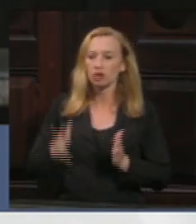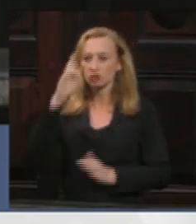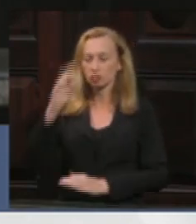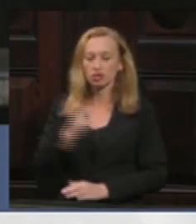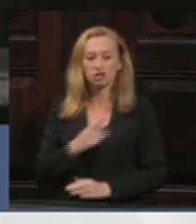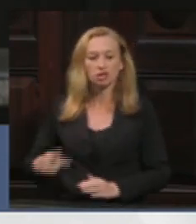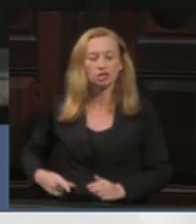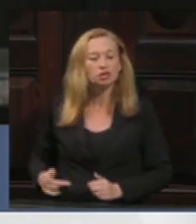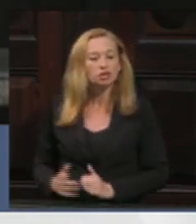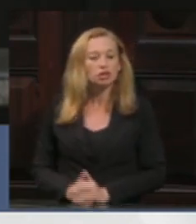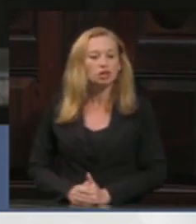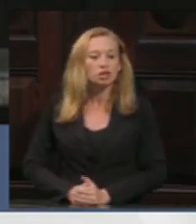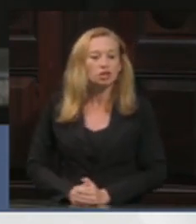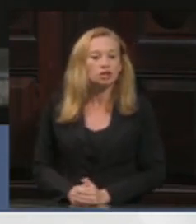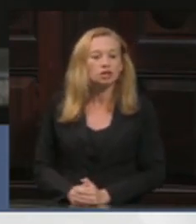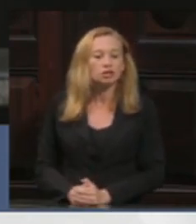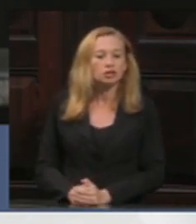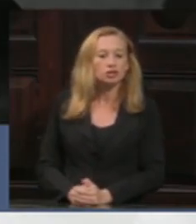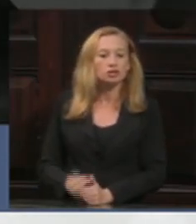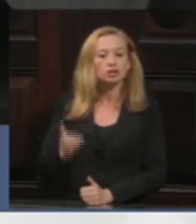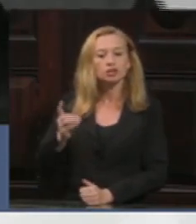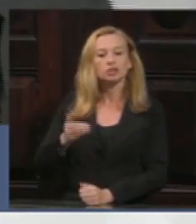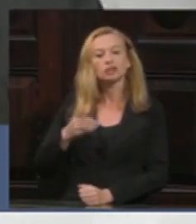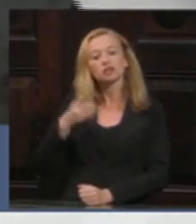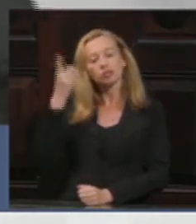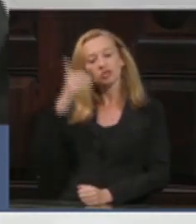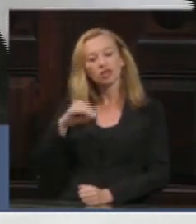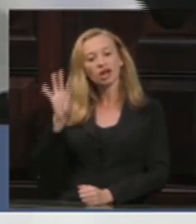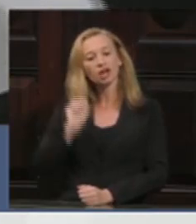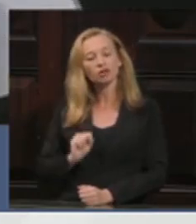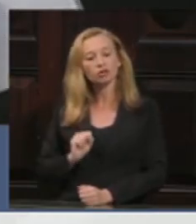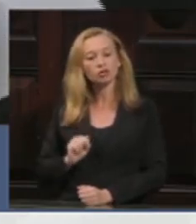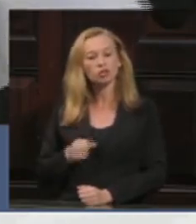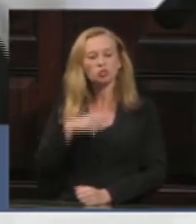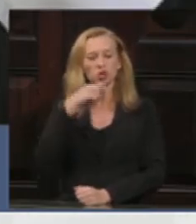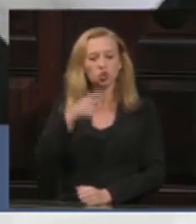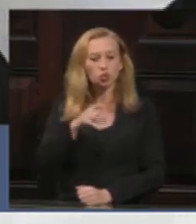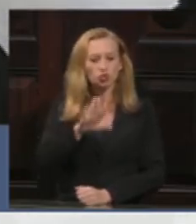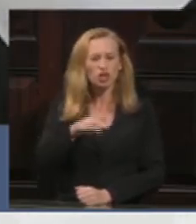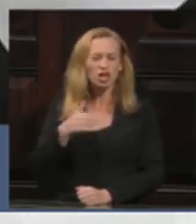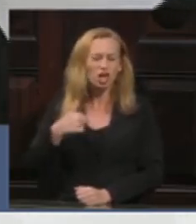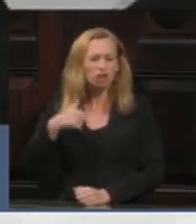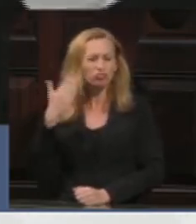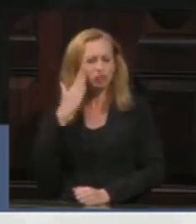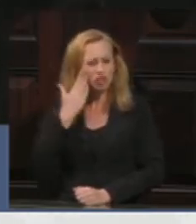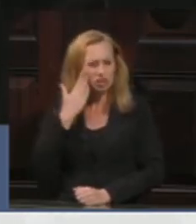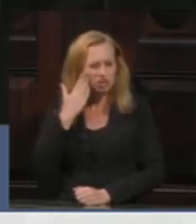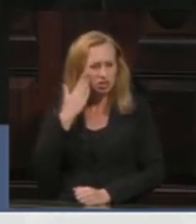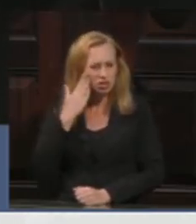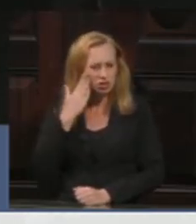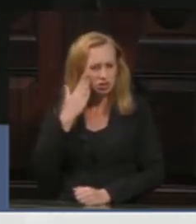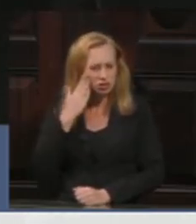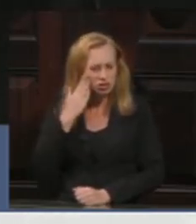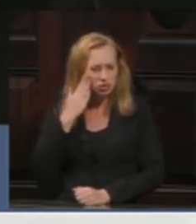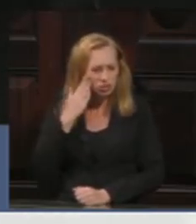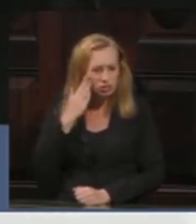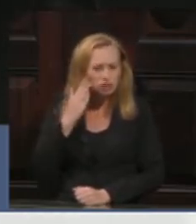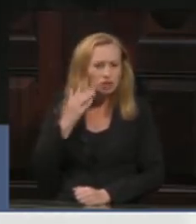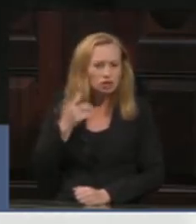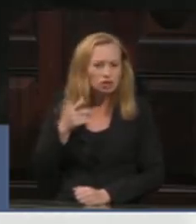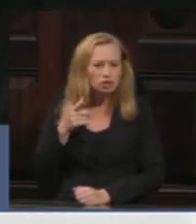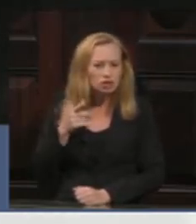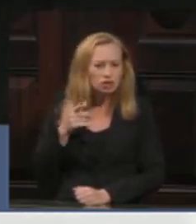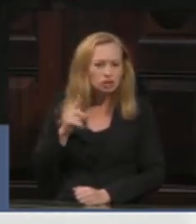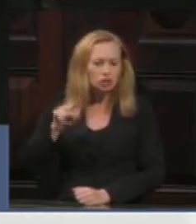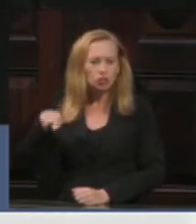deputado Carlos Mink. Uma dúvida. Eu tinha entendido que eu tinha lido que tinha no espelho anterior um